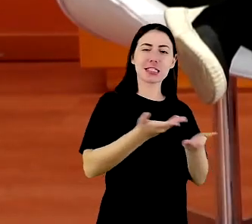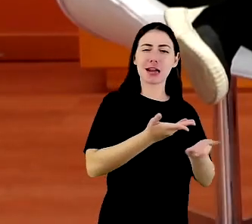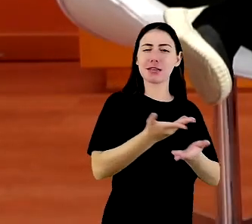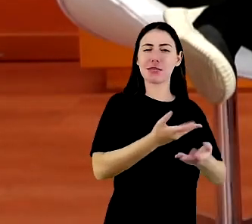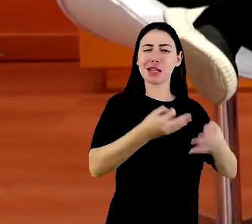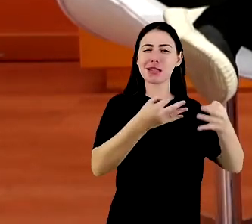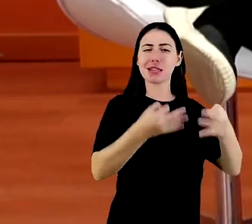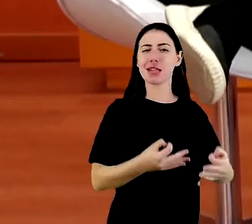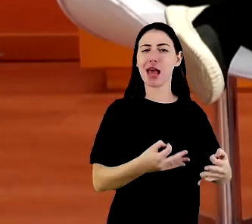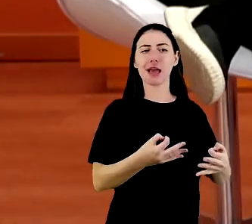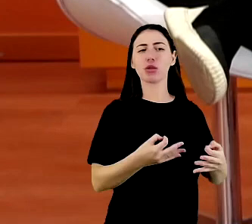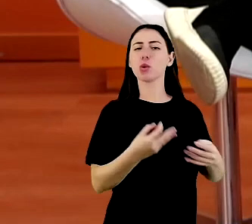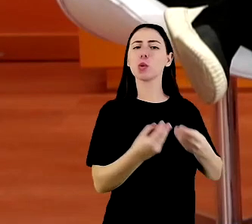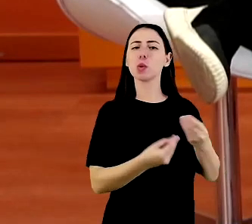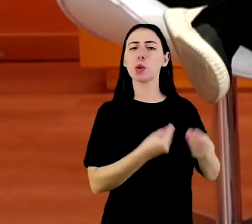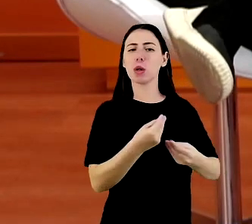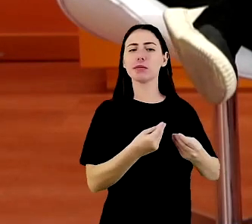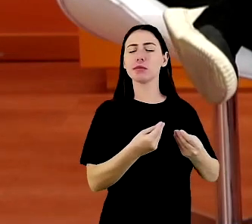Adriana?